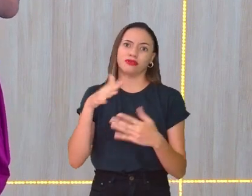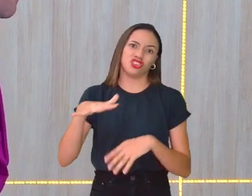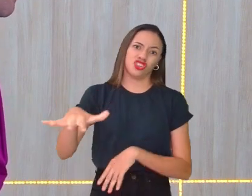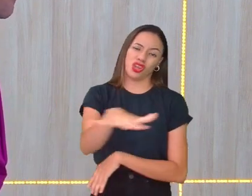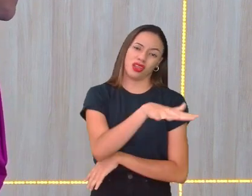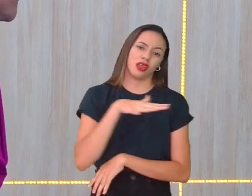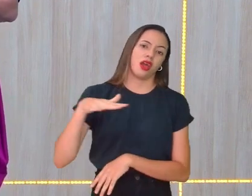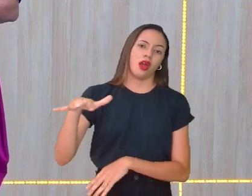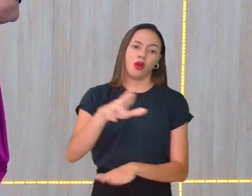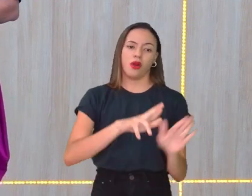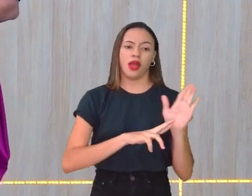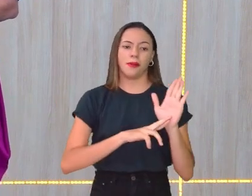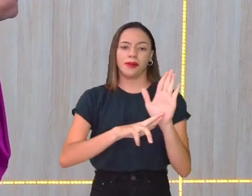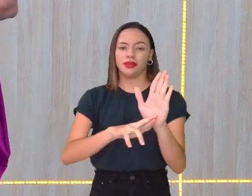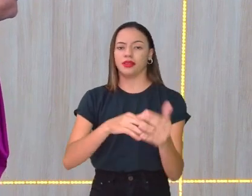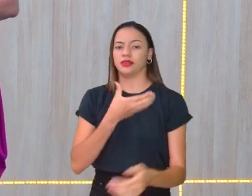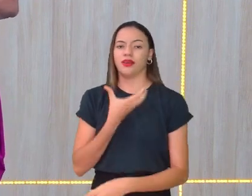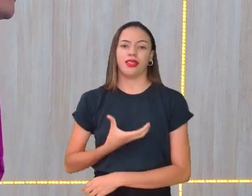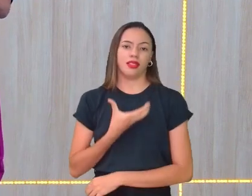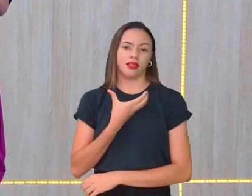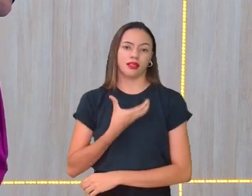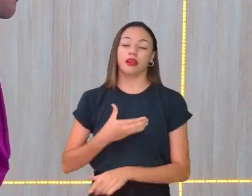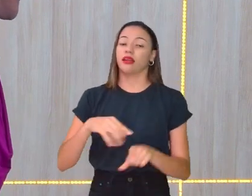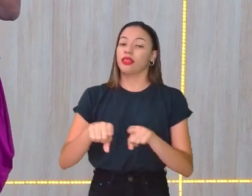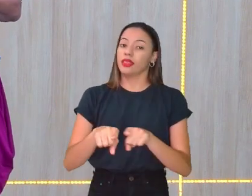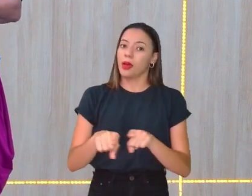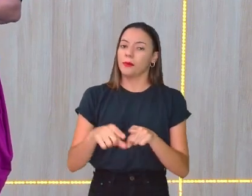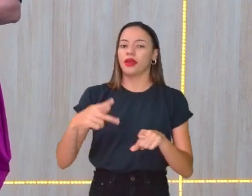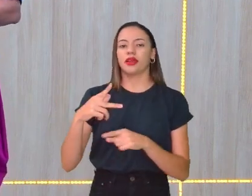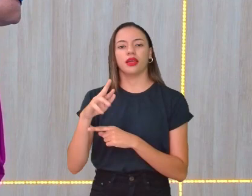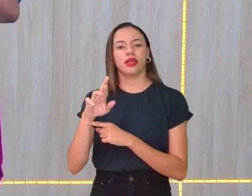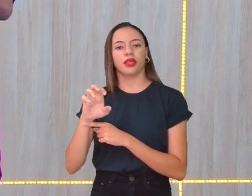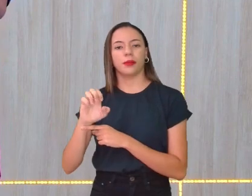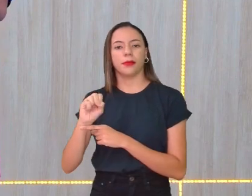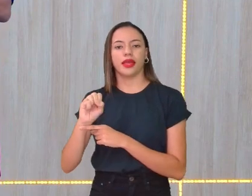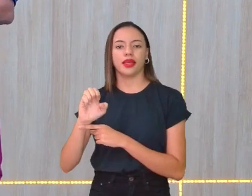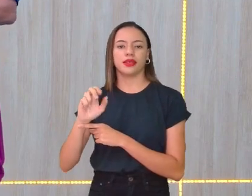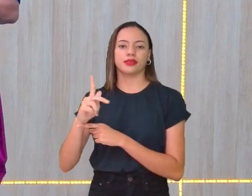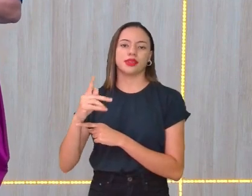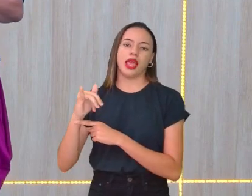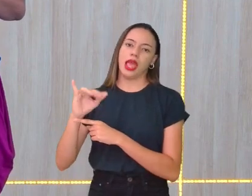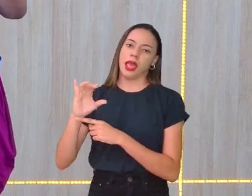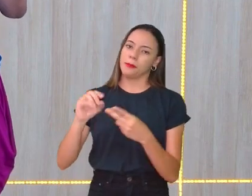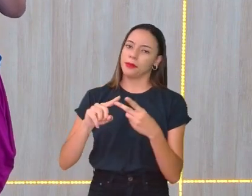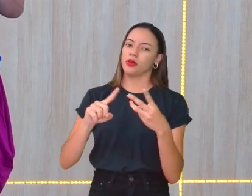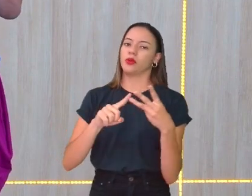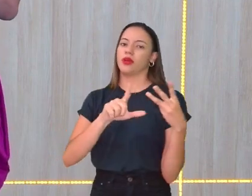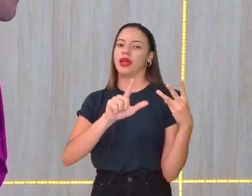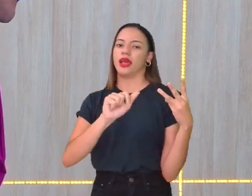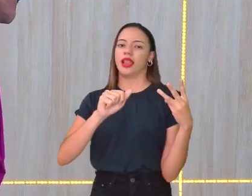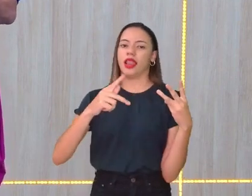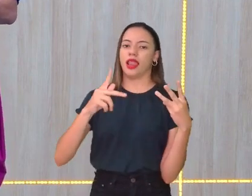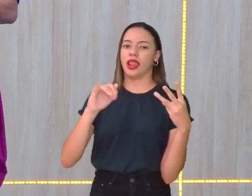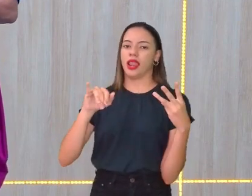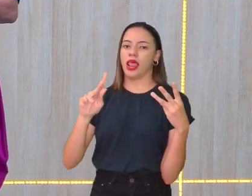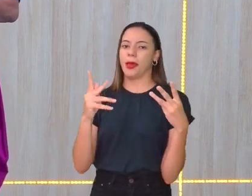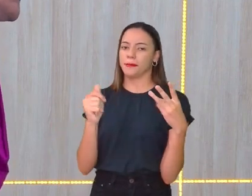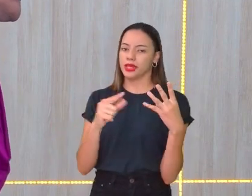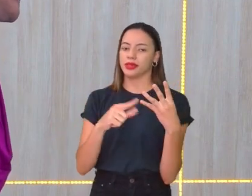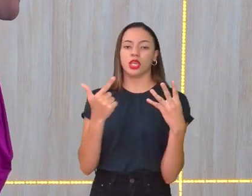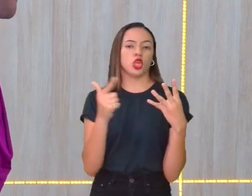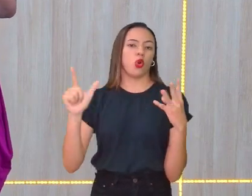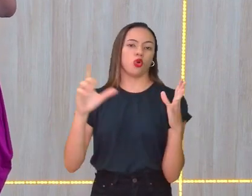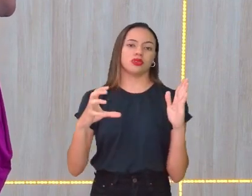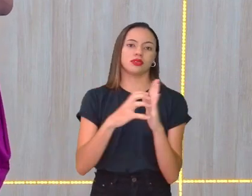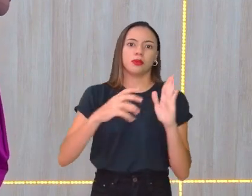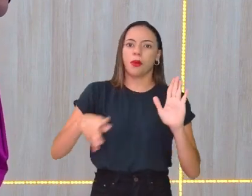as representações do Natal, sobre o presépio, a lapinha, os outros símbolos do Natal, e